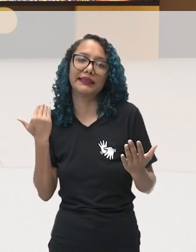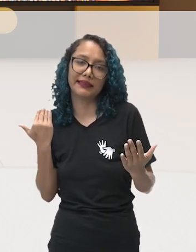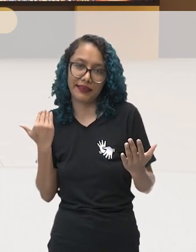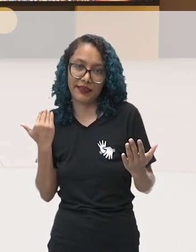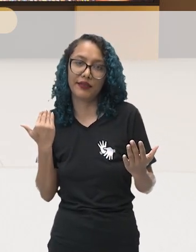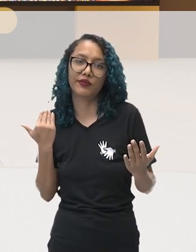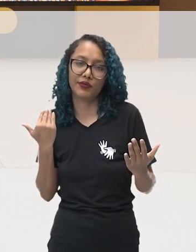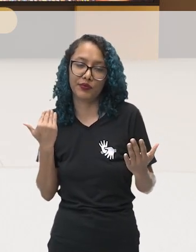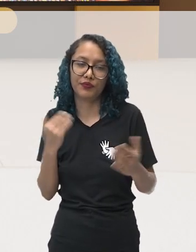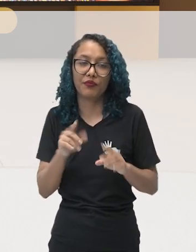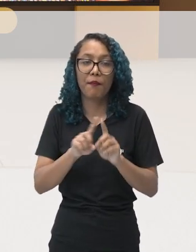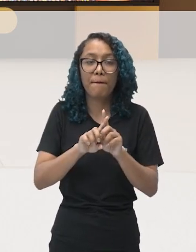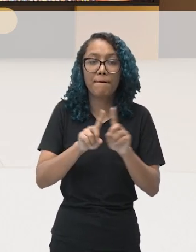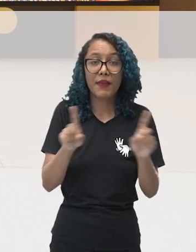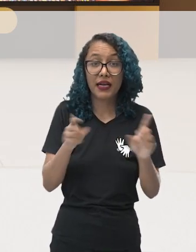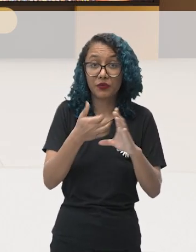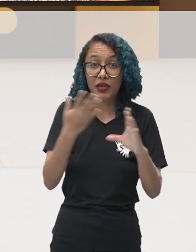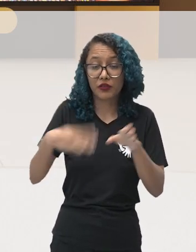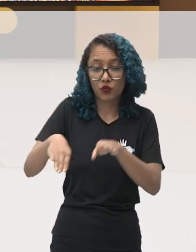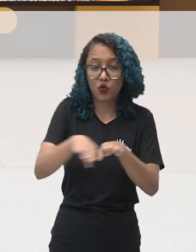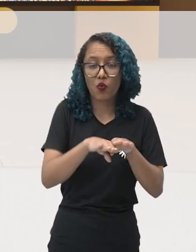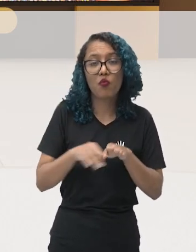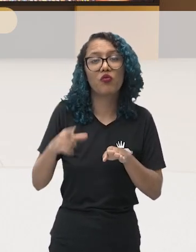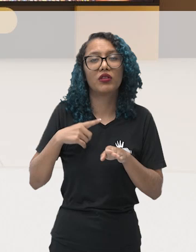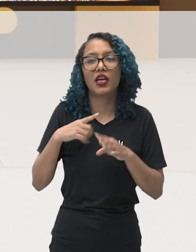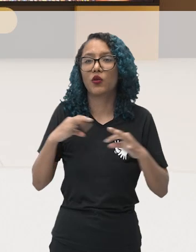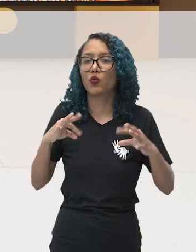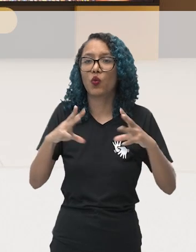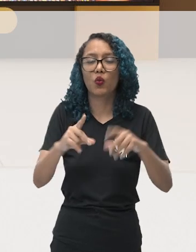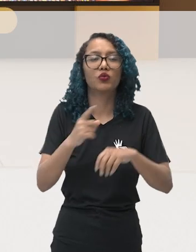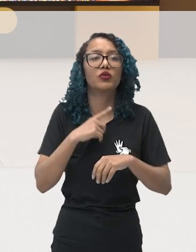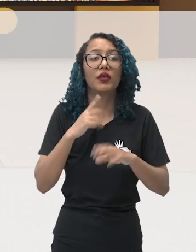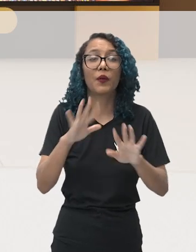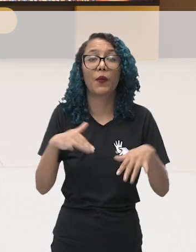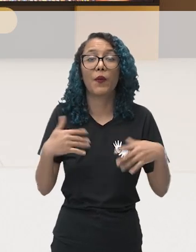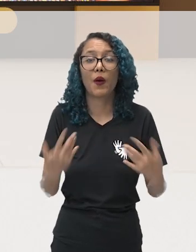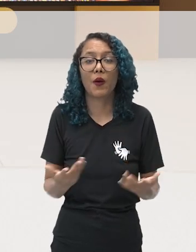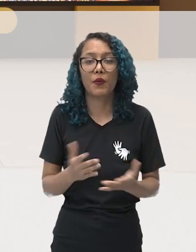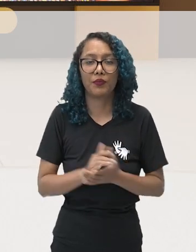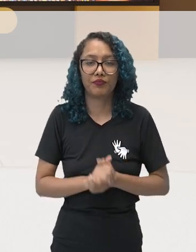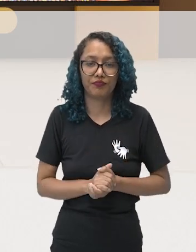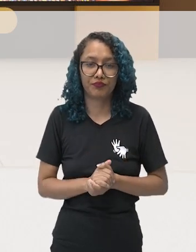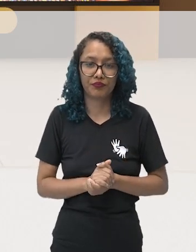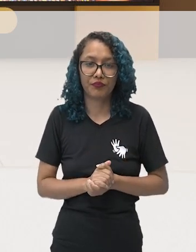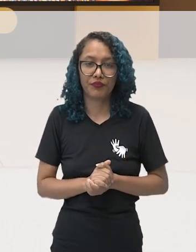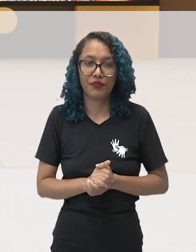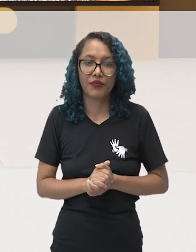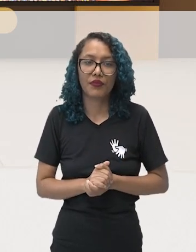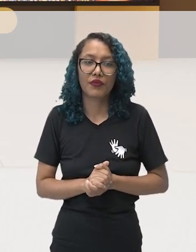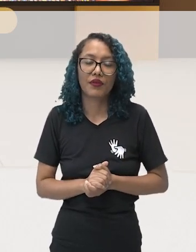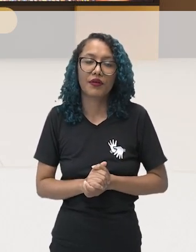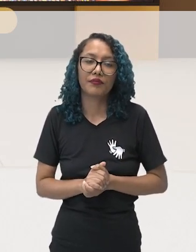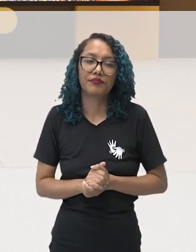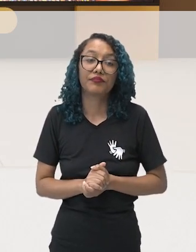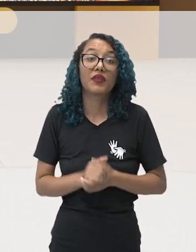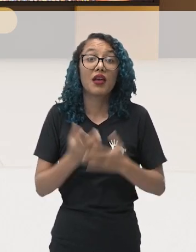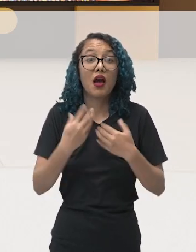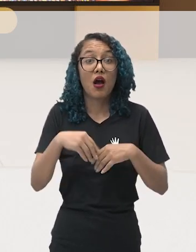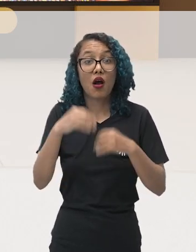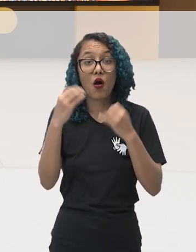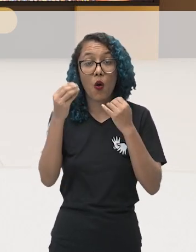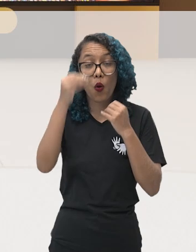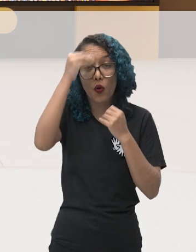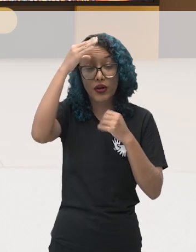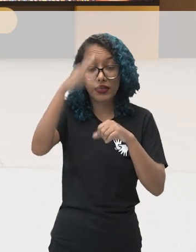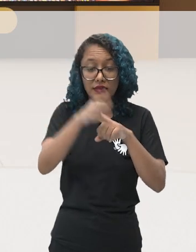uma característica é comum a todas essas nações. Eles possuíam sistemas orais de transmissão do conhecimento e